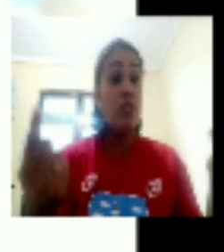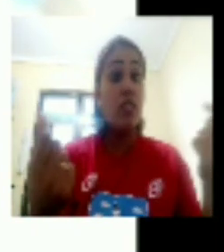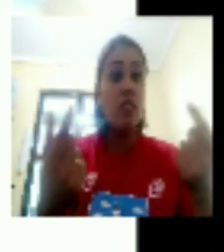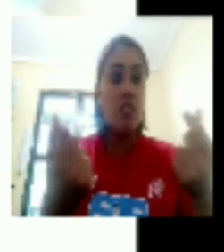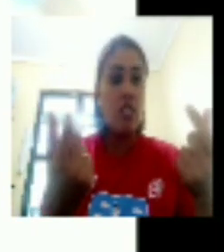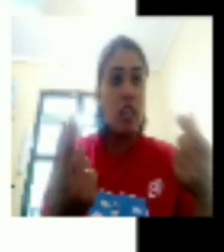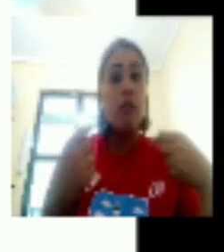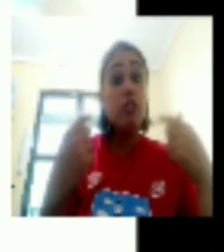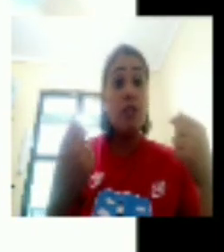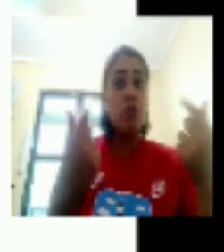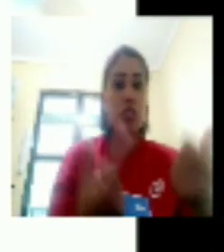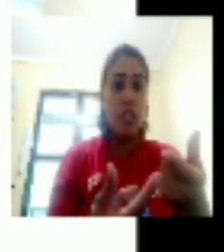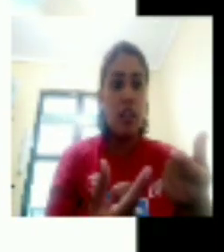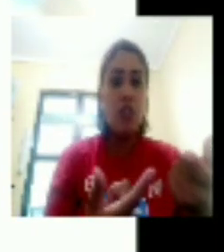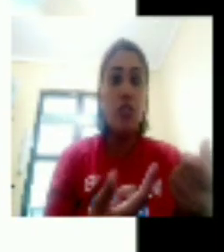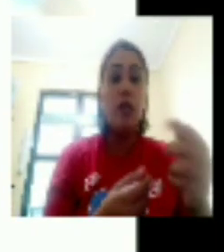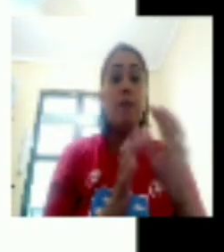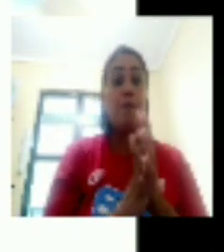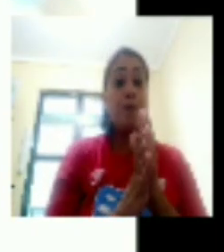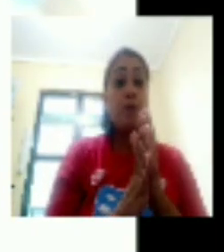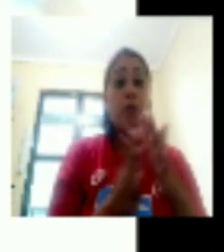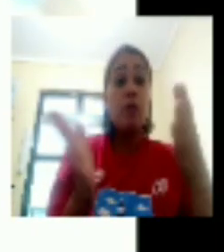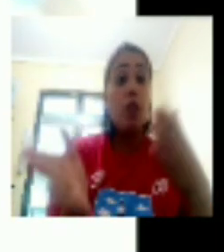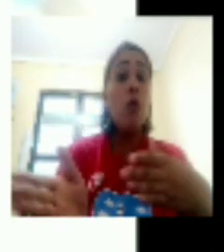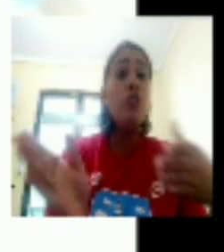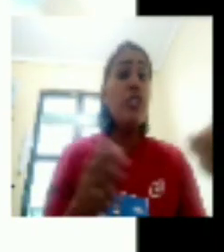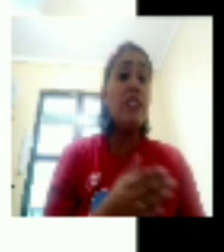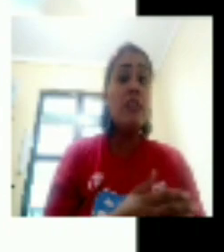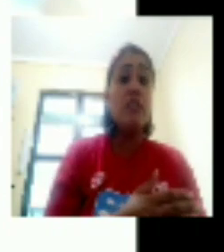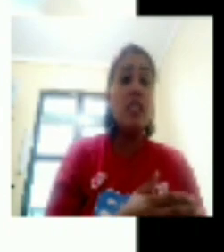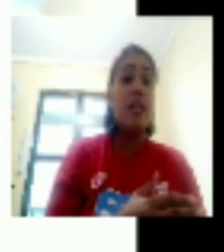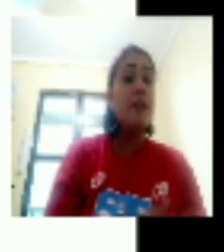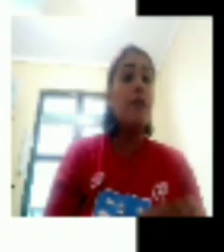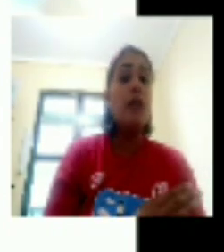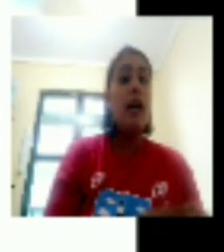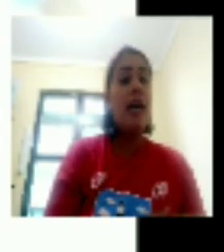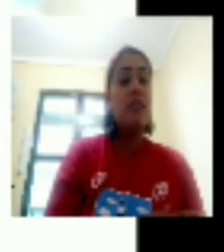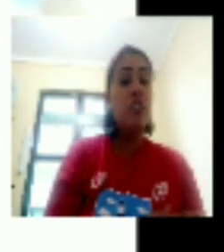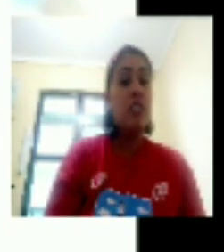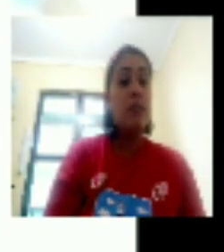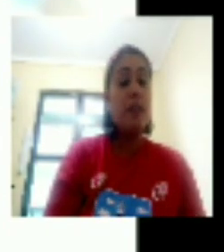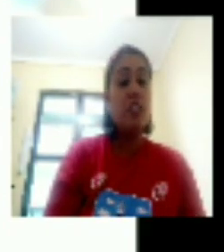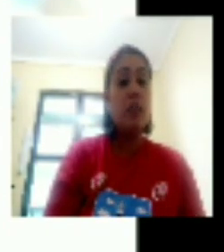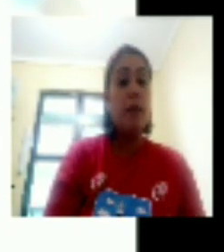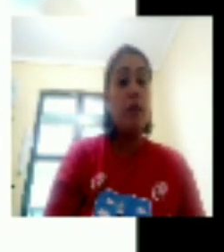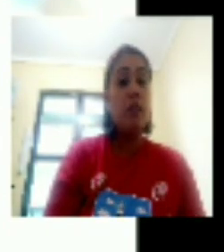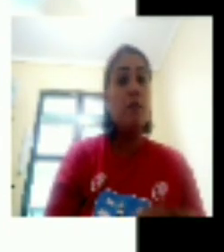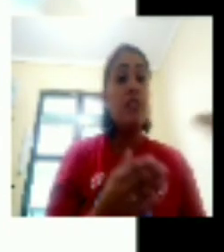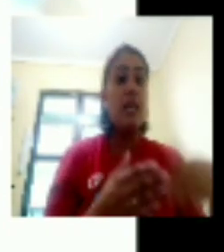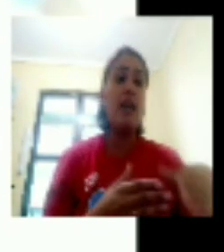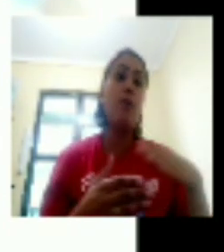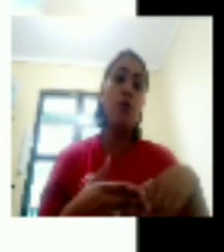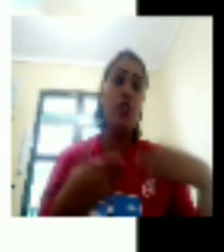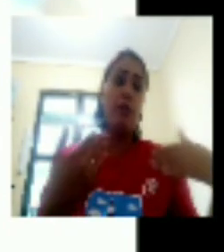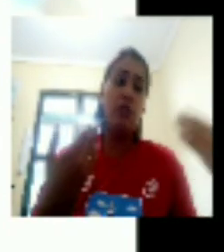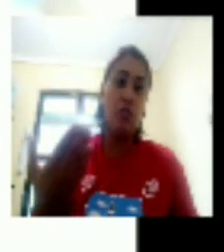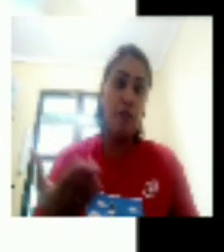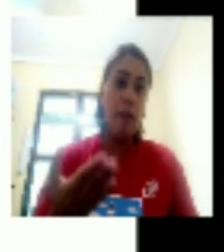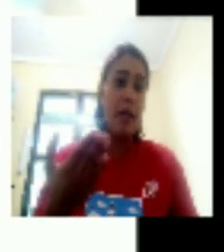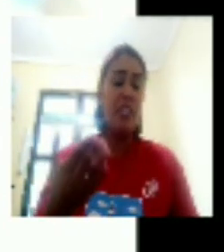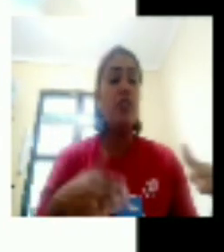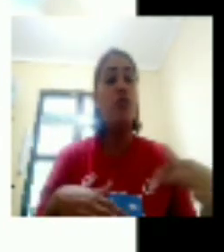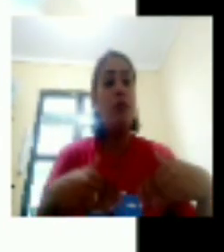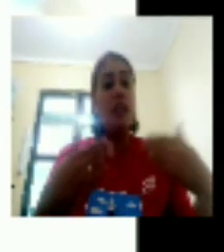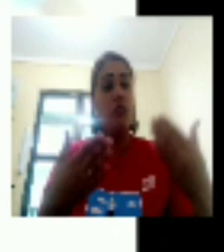as pessoas que têm dinheiro, as pessoas ricas. Os que tinham dinheiro, a assistência prestada pelo INAMPS, que eram os